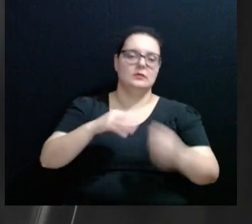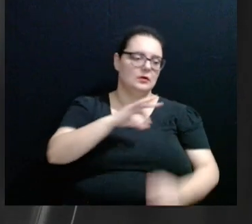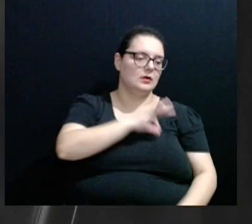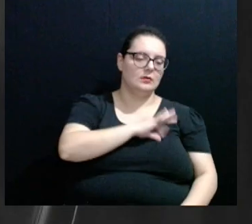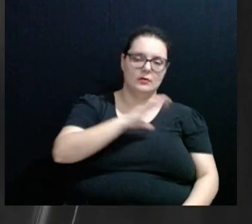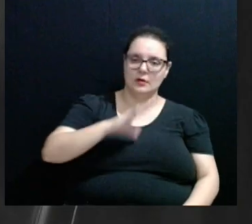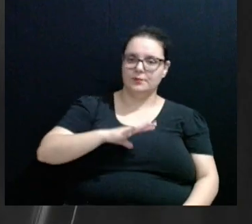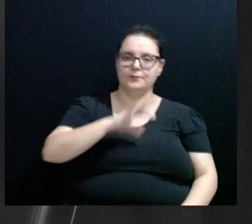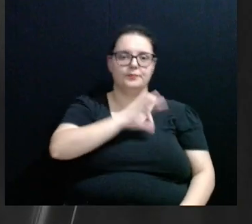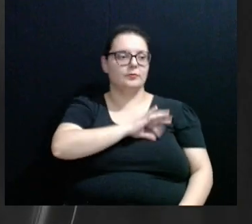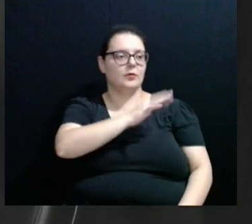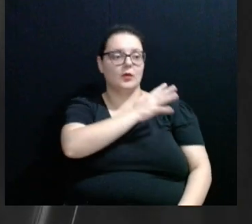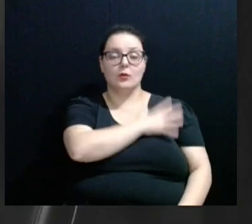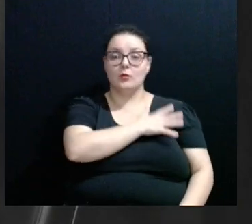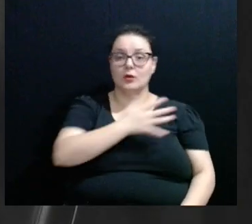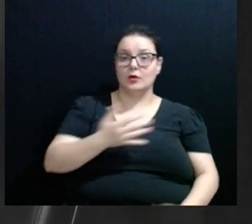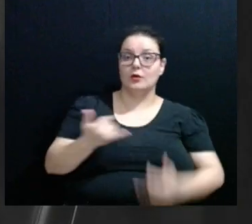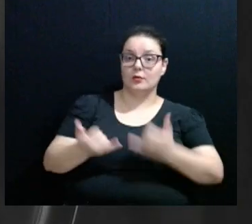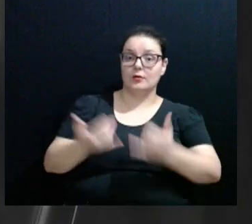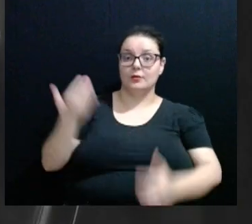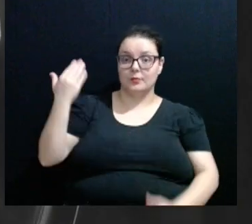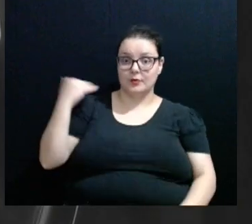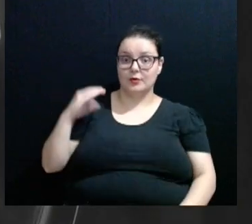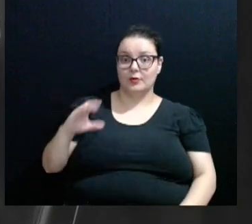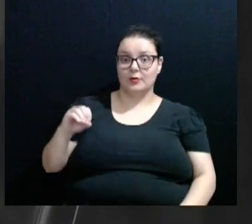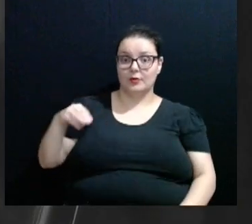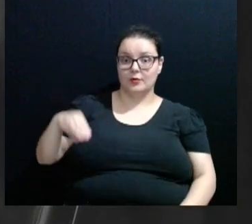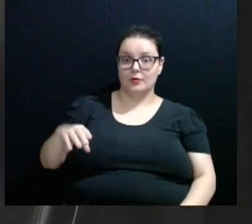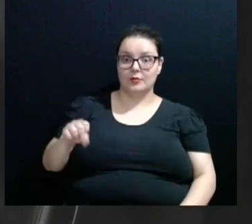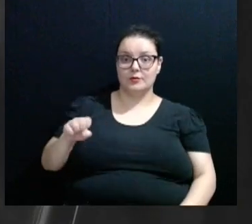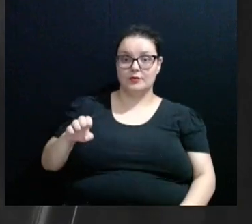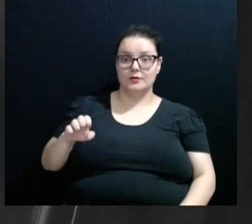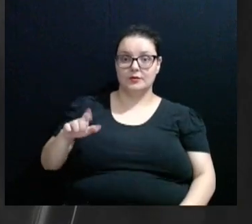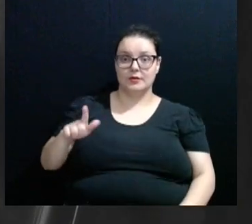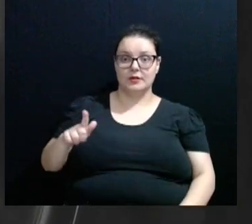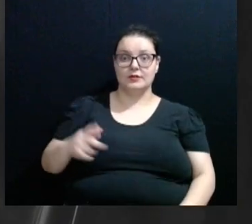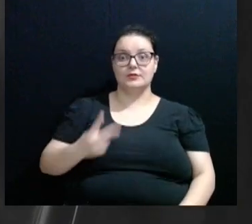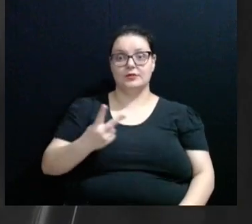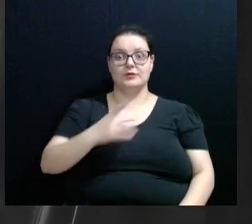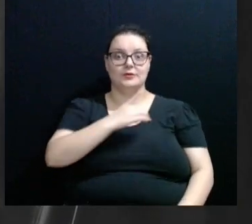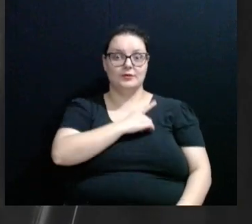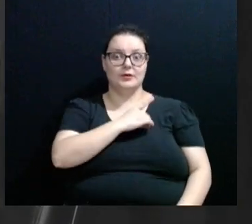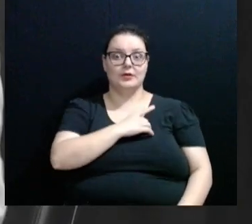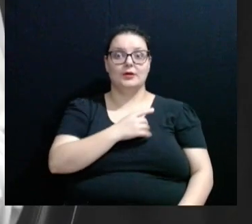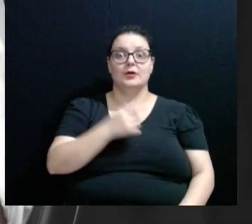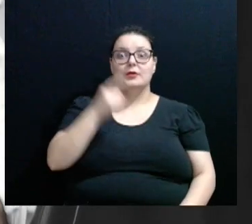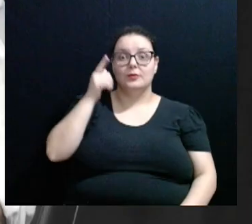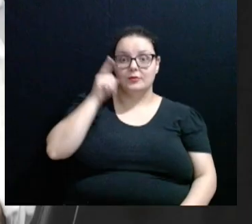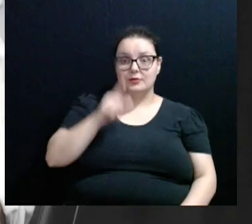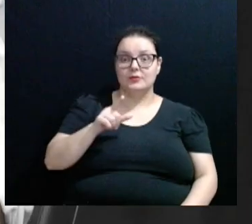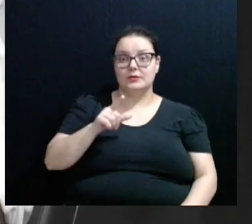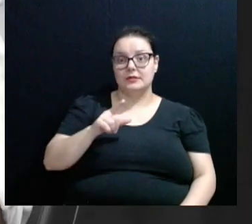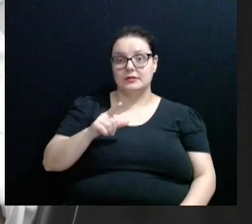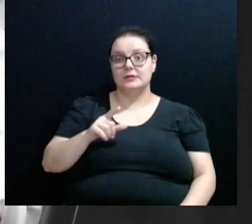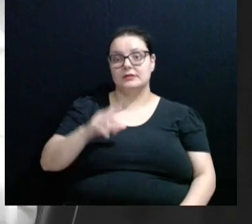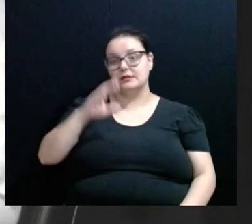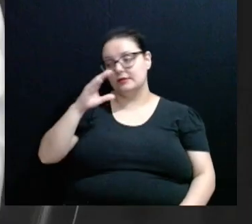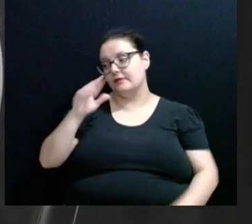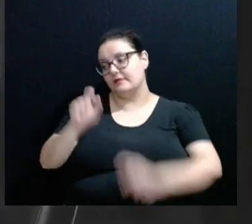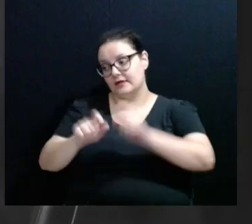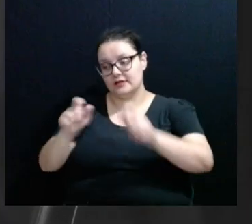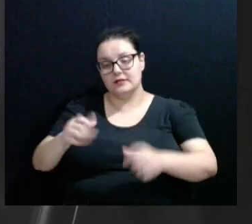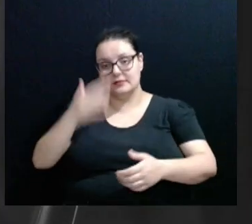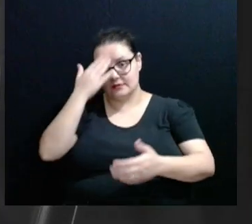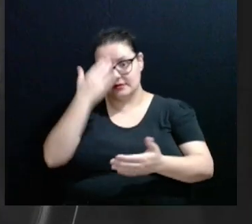Polícia Militar. Eu brinco que na minha época de Conseg a gente tinha 2 delegados em Barão Geraldo, porque eu consegui convencer que Barão Geraldo precisava, porque tinha